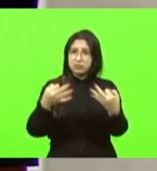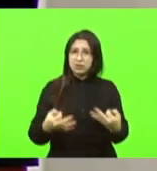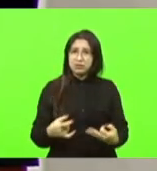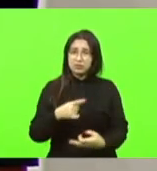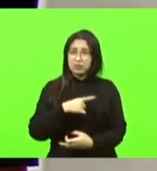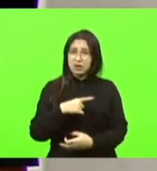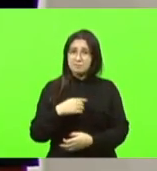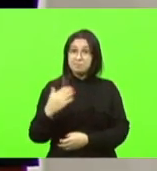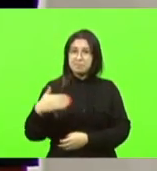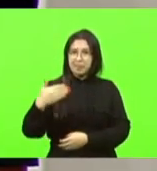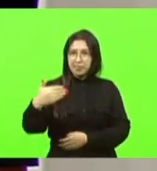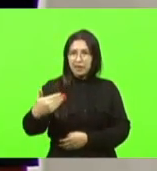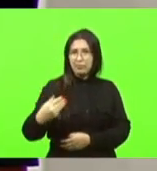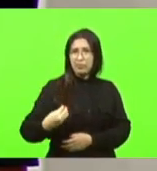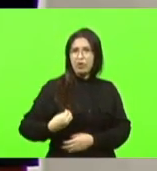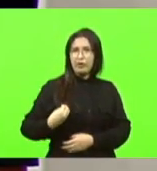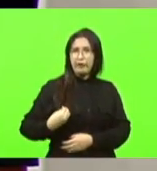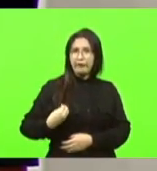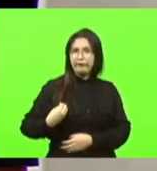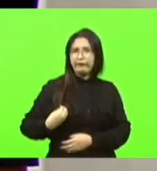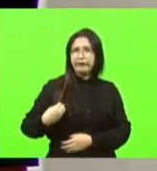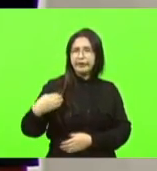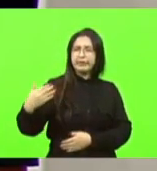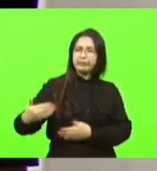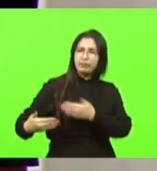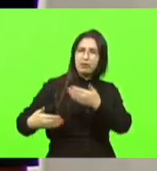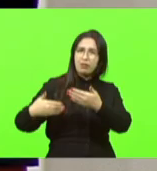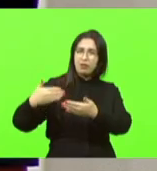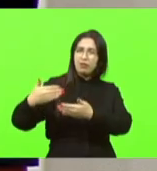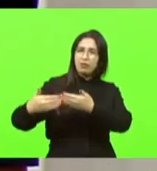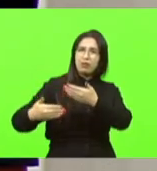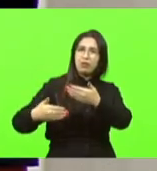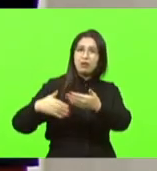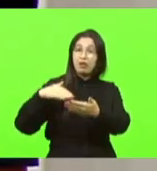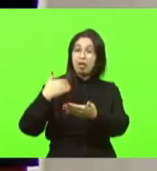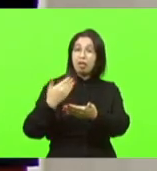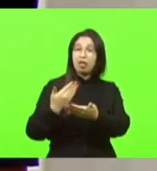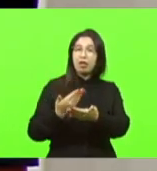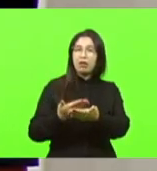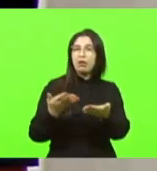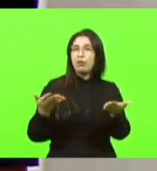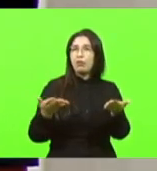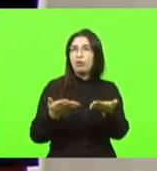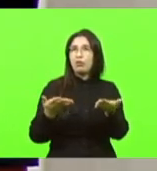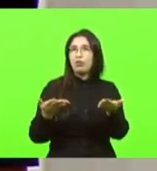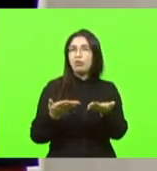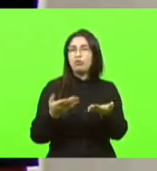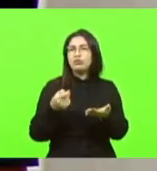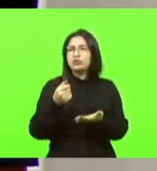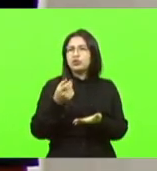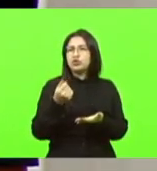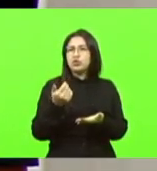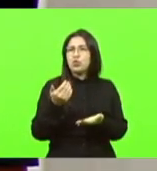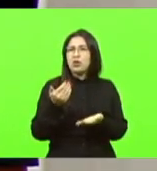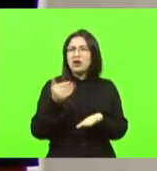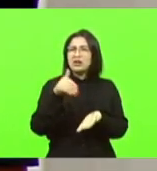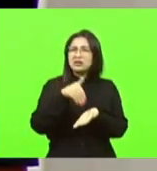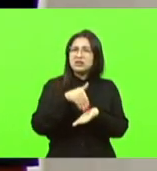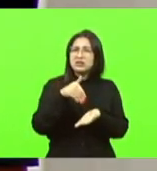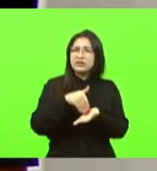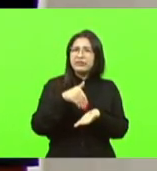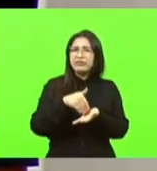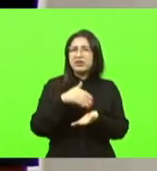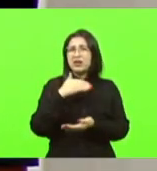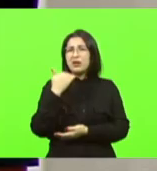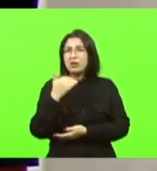e depois de uma Vida Vivida tô indo pro final da sua história da sua